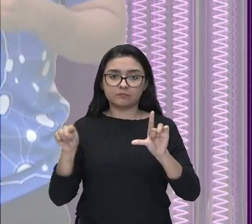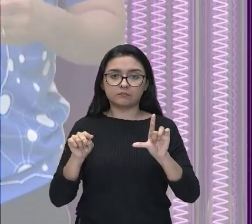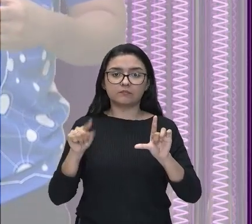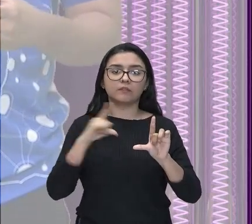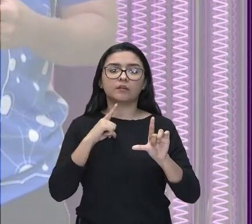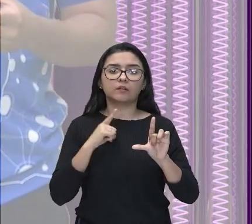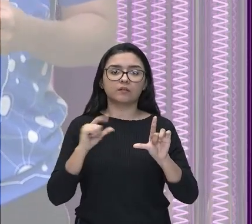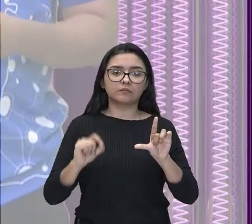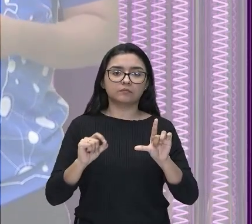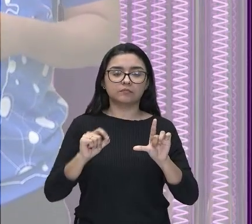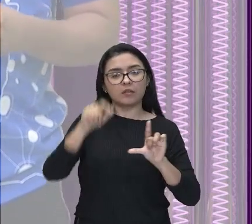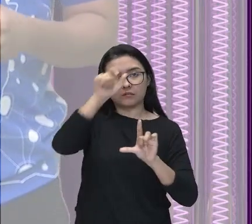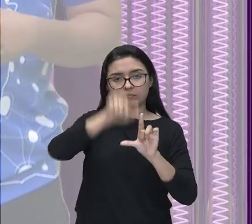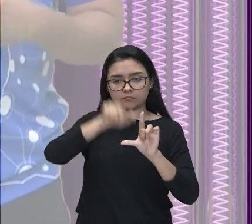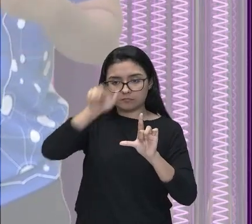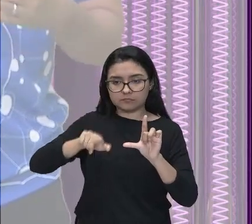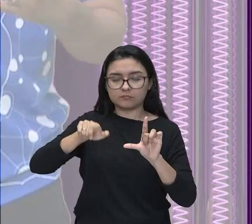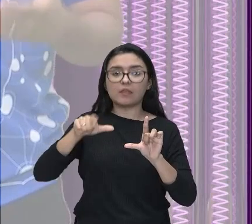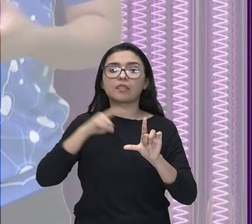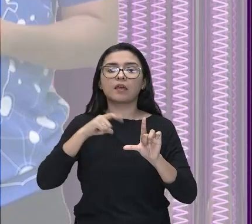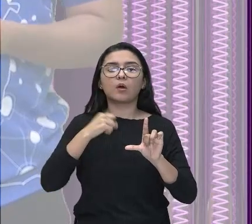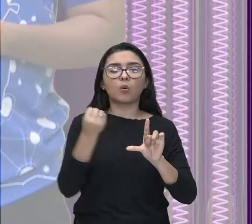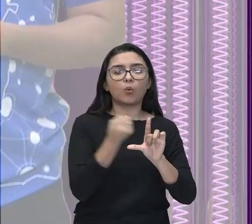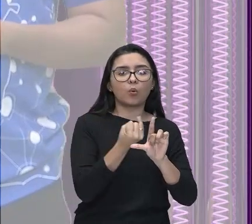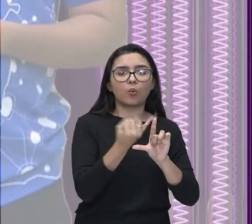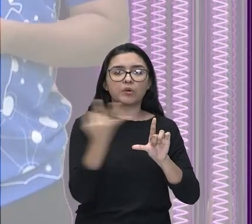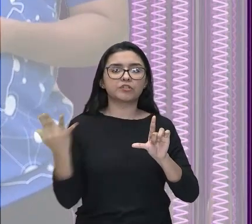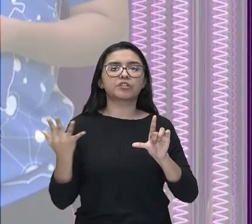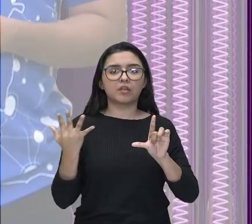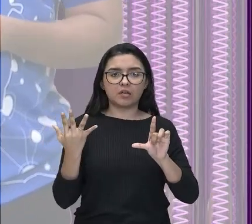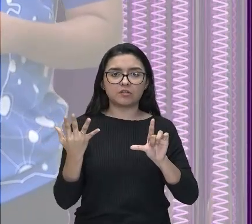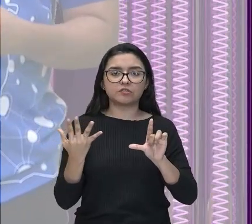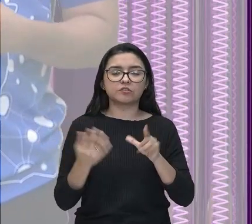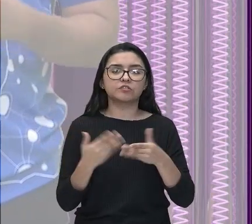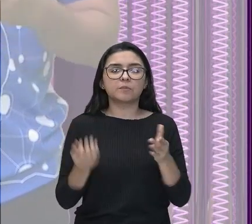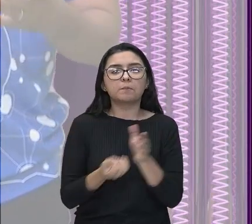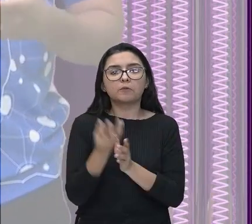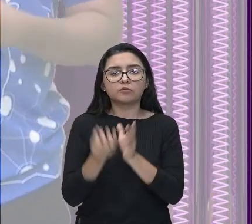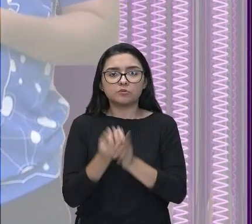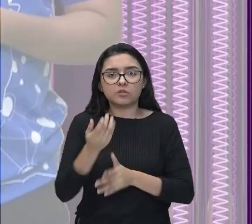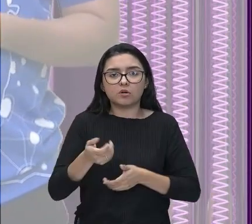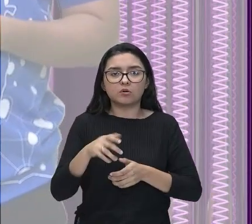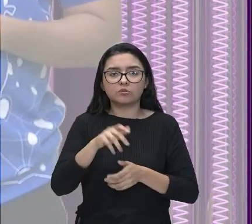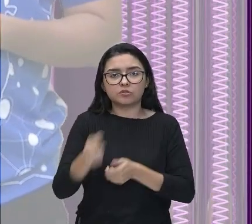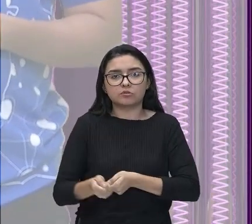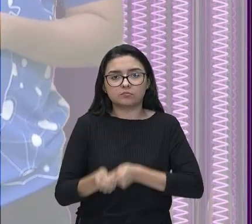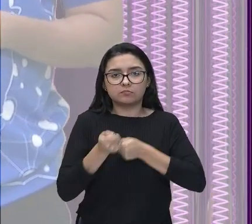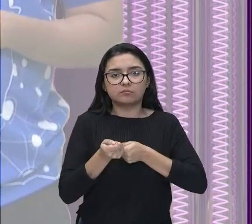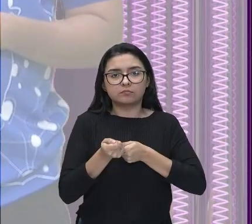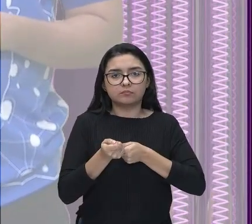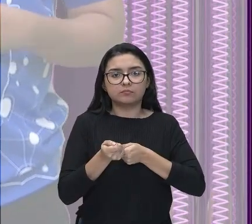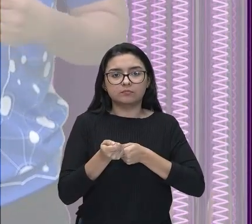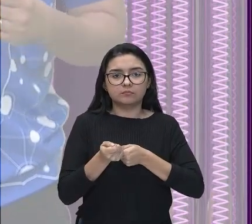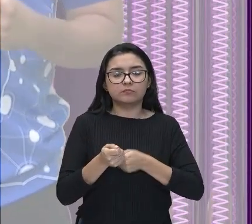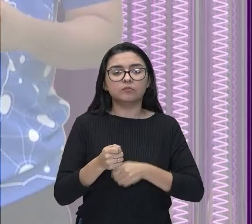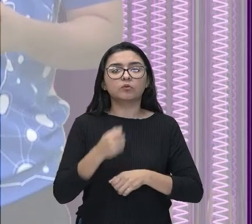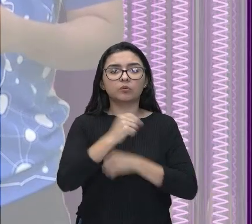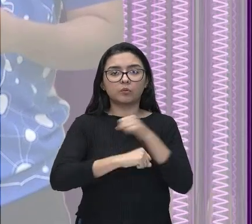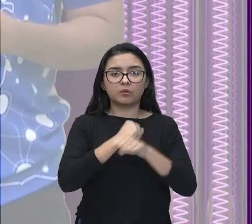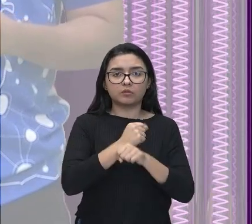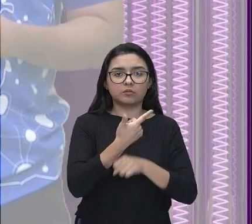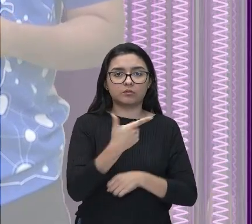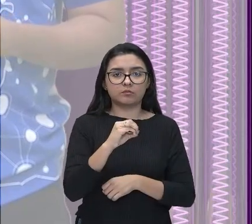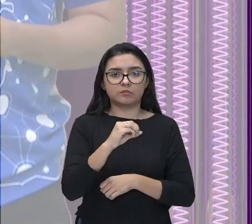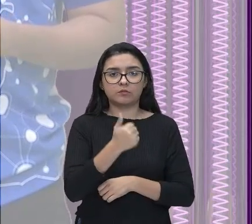temos a quantidade de tonelada produzida, no ano de 2017, e o que